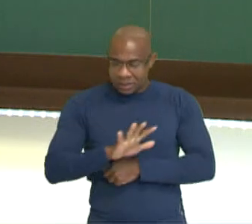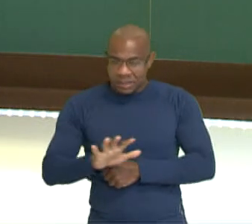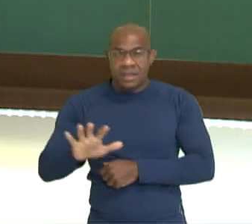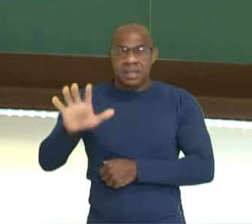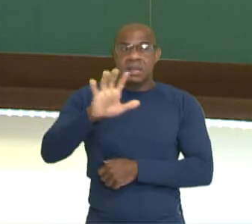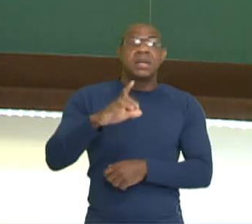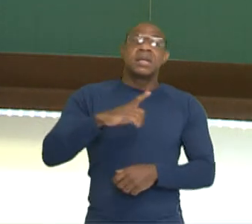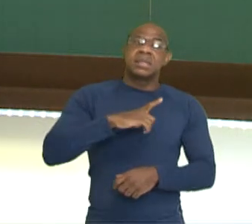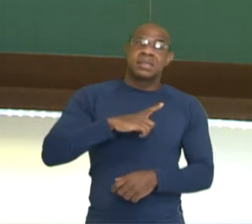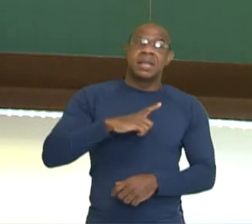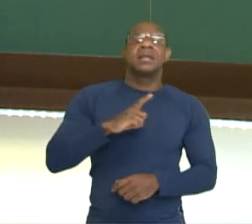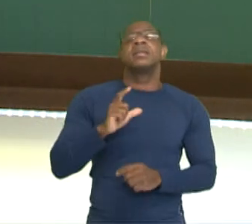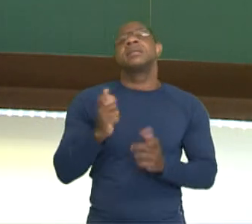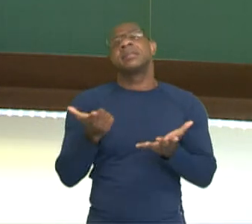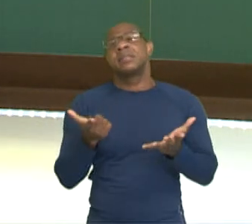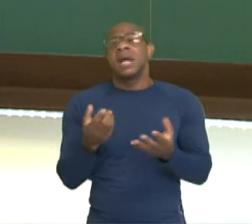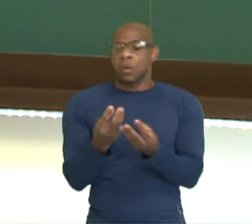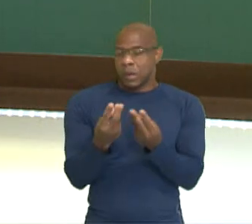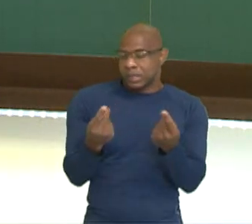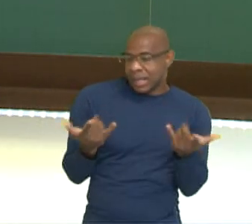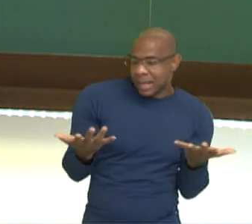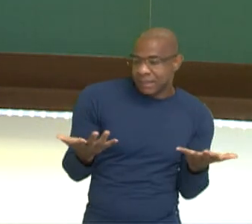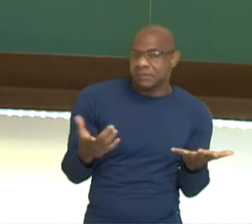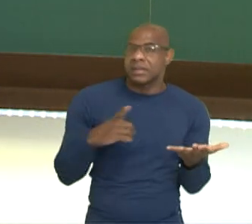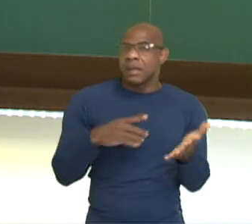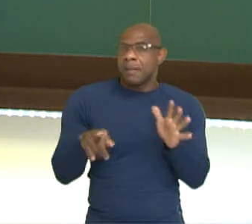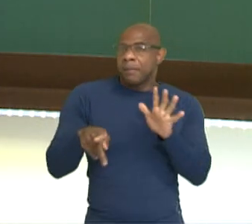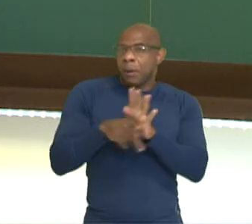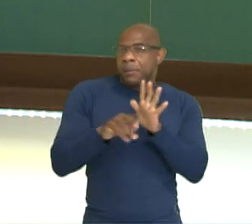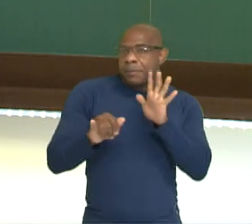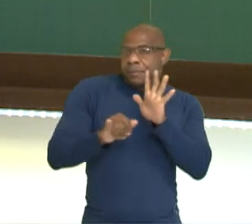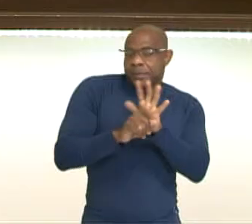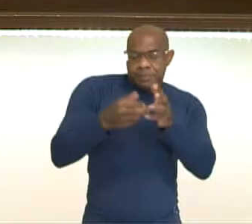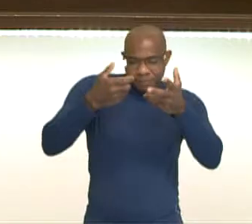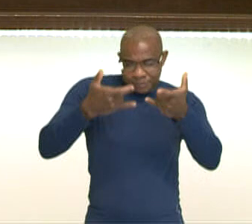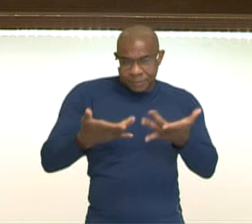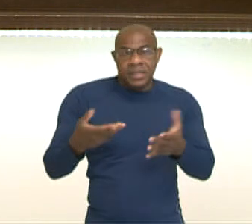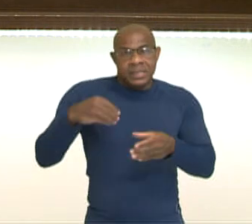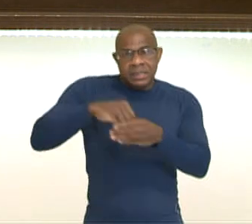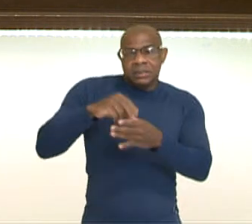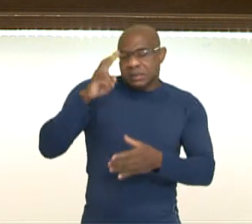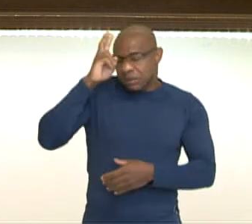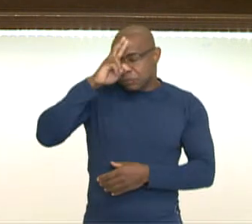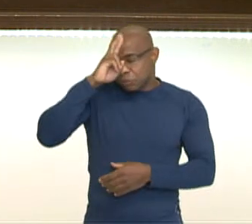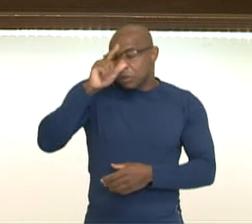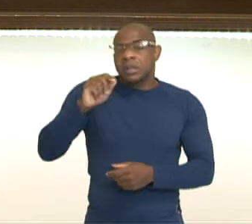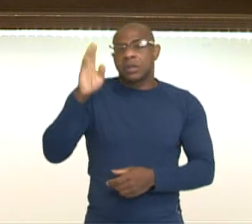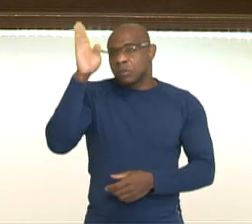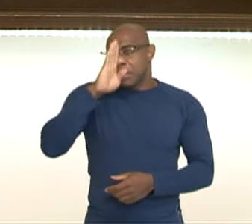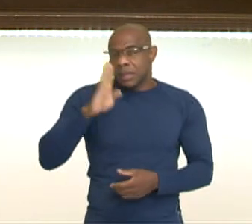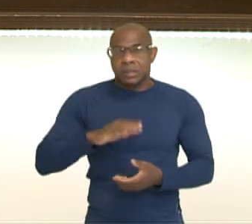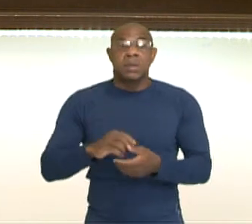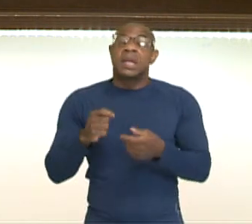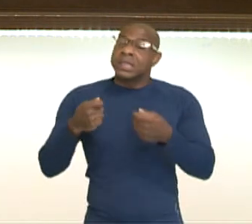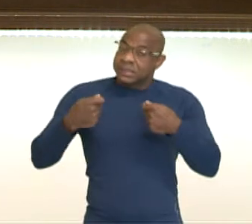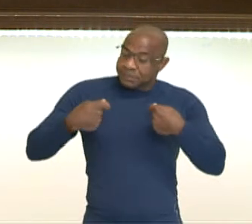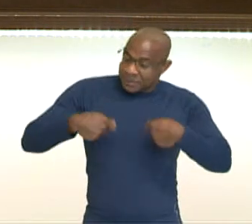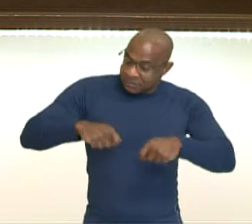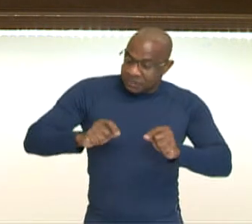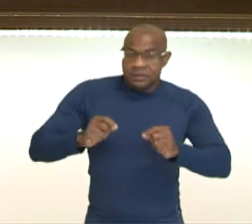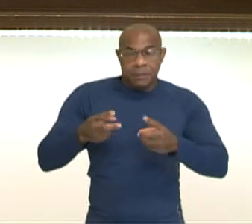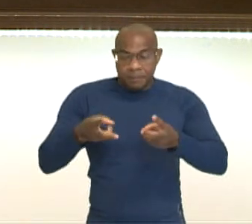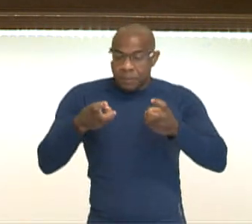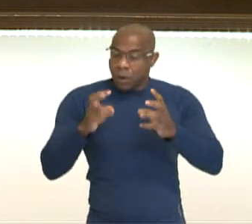tem sua qualidade, tem sua identificação dentro do histórico brasileiro e que deve ser visto e deve